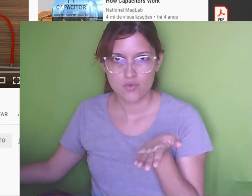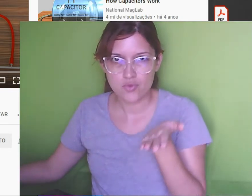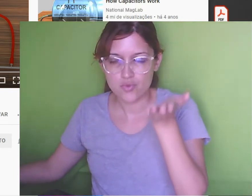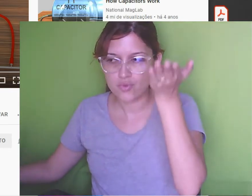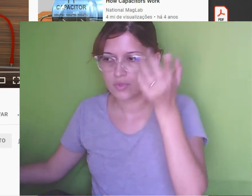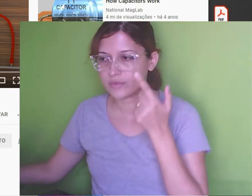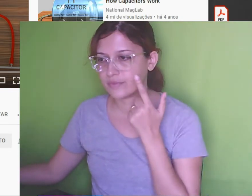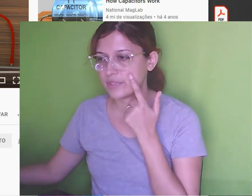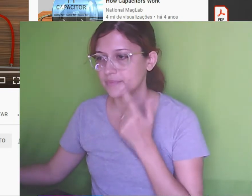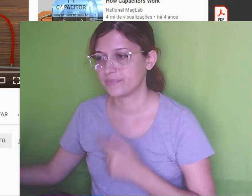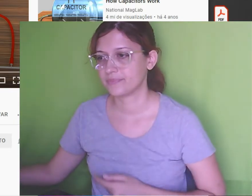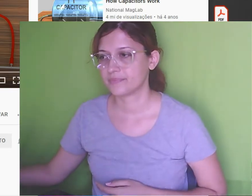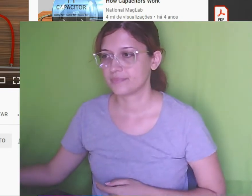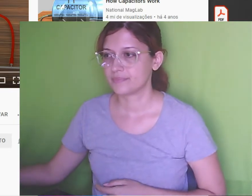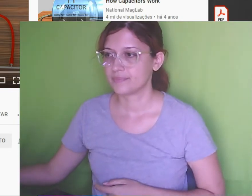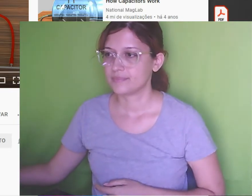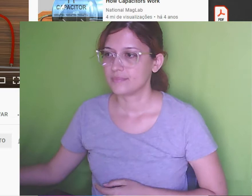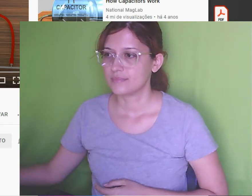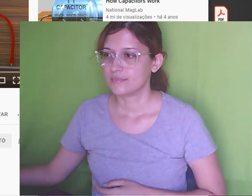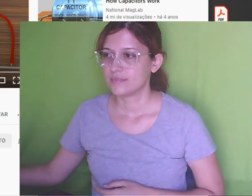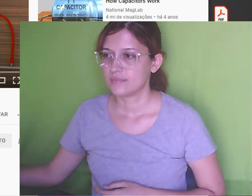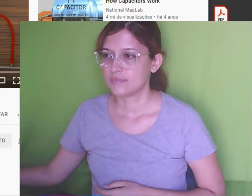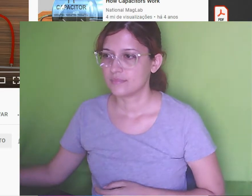Então vamos vai aumentar a tensão.